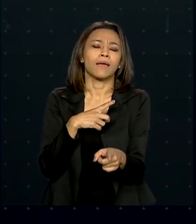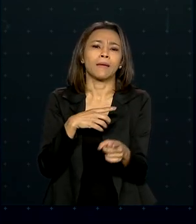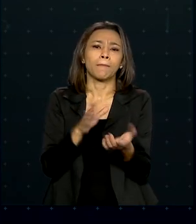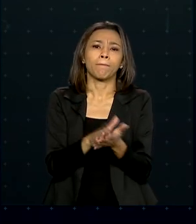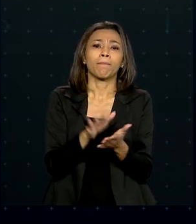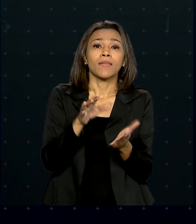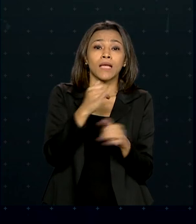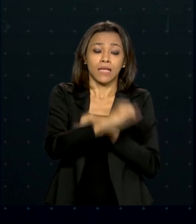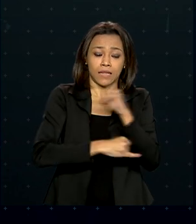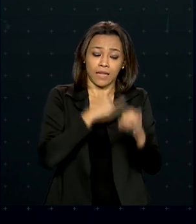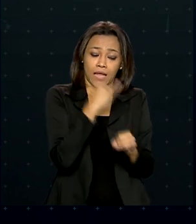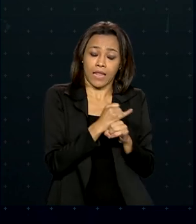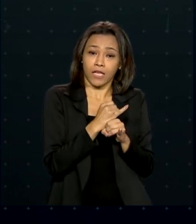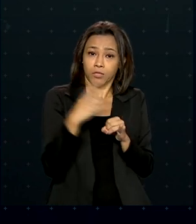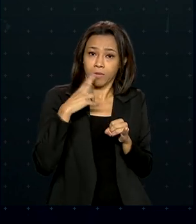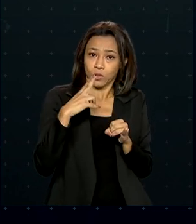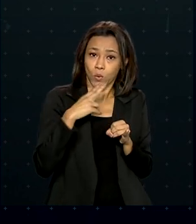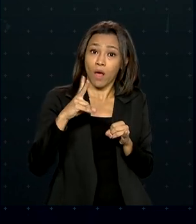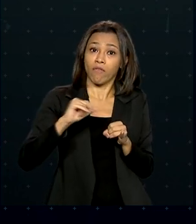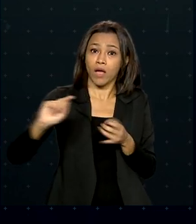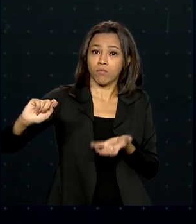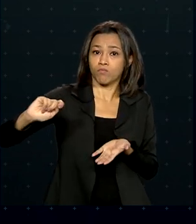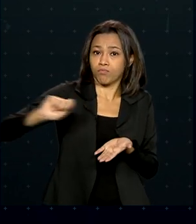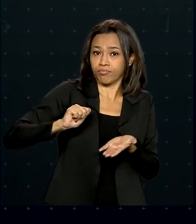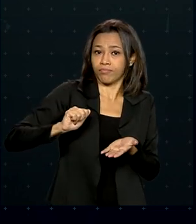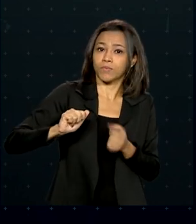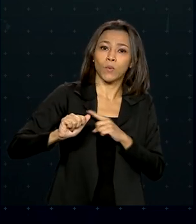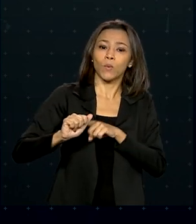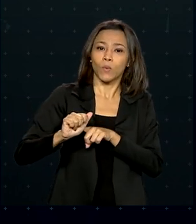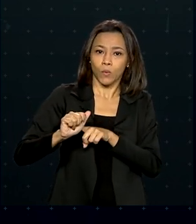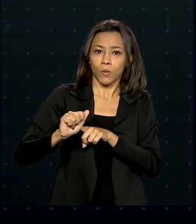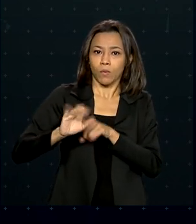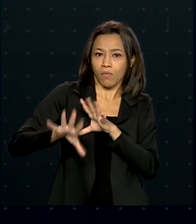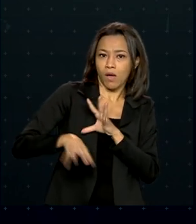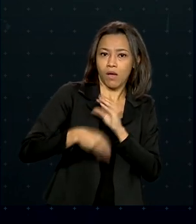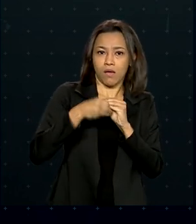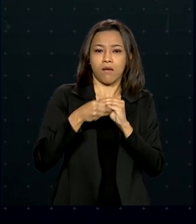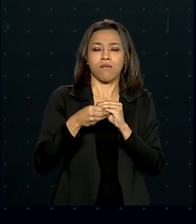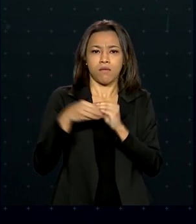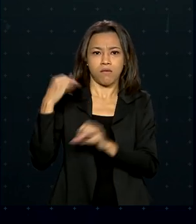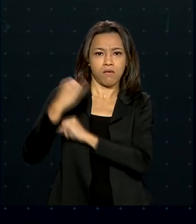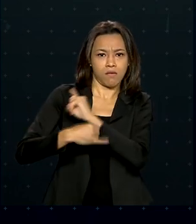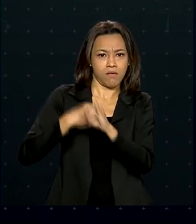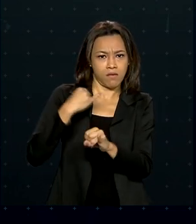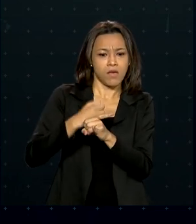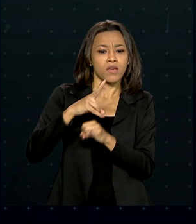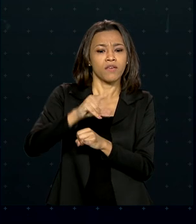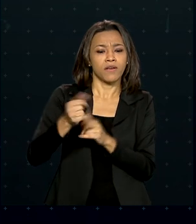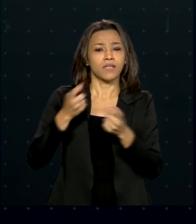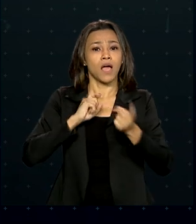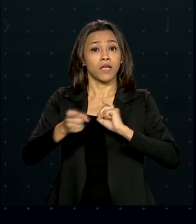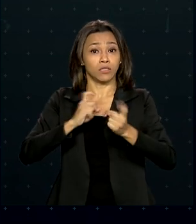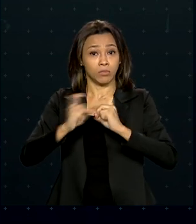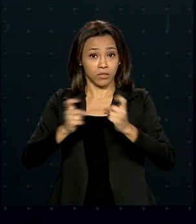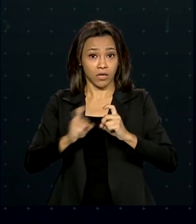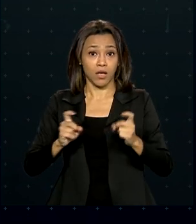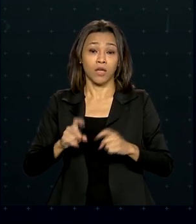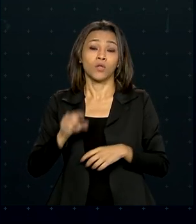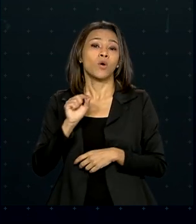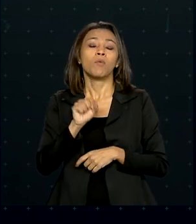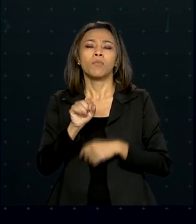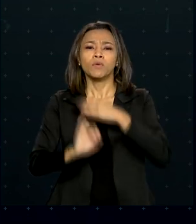internet particular vão receber bônus de dados móveis extras que serão gerenciados pelas instituições de ensino